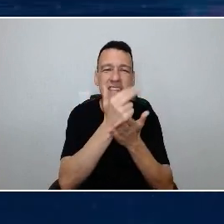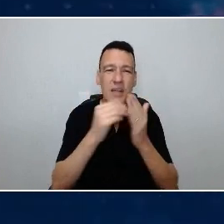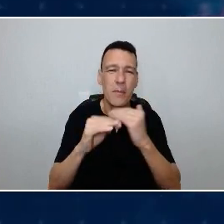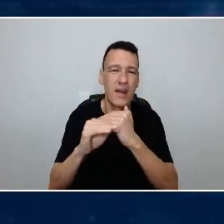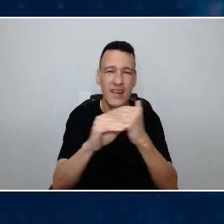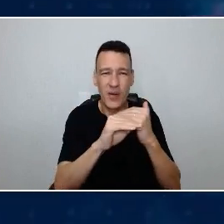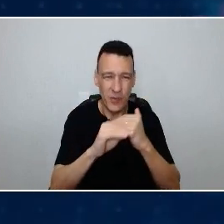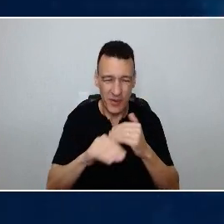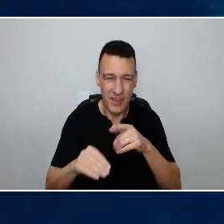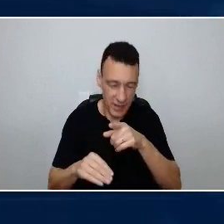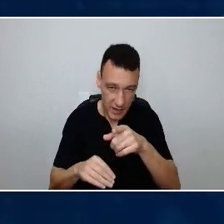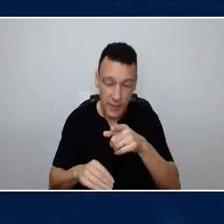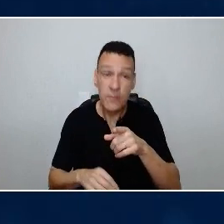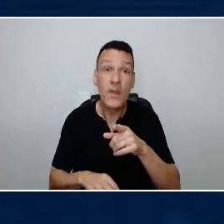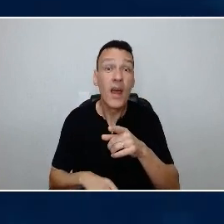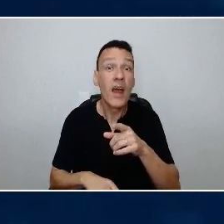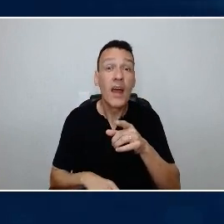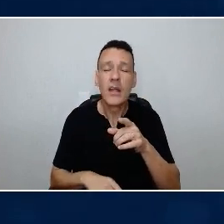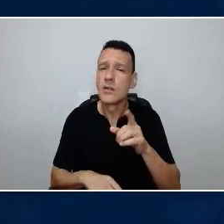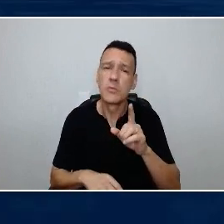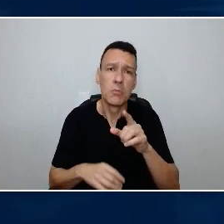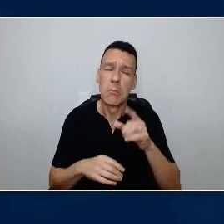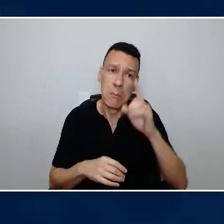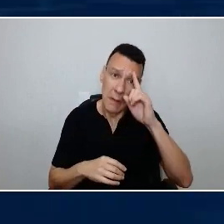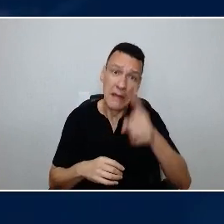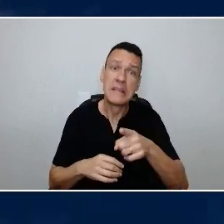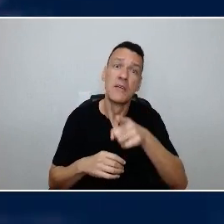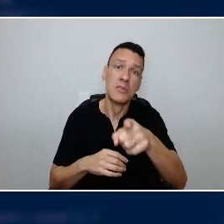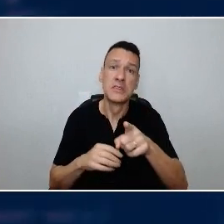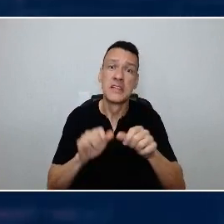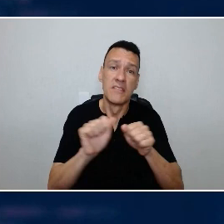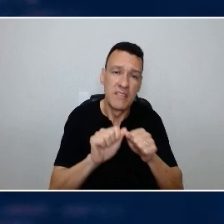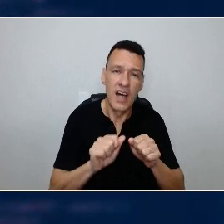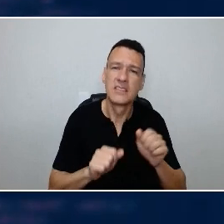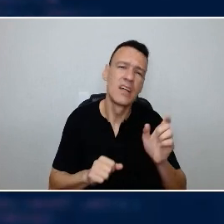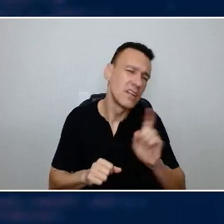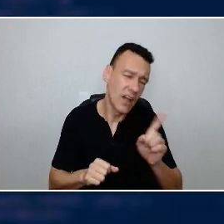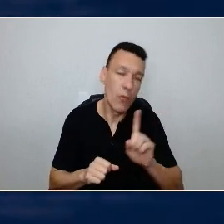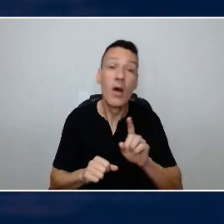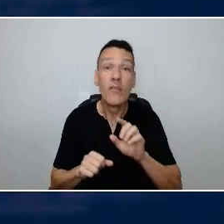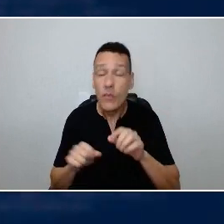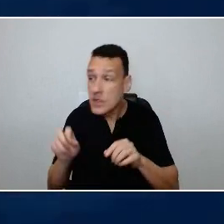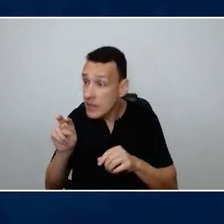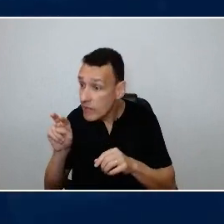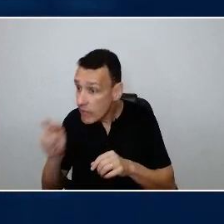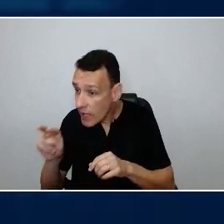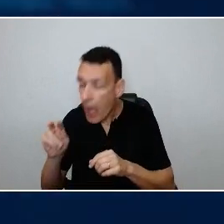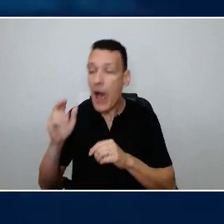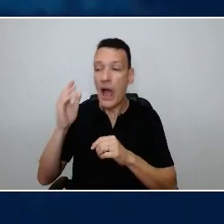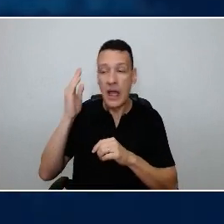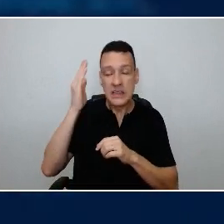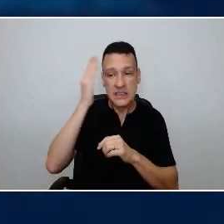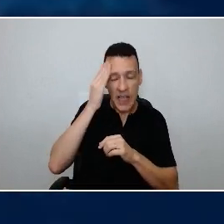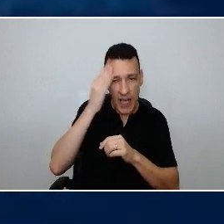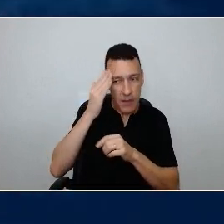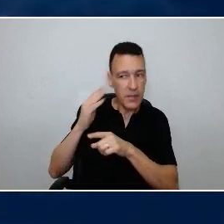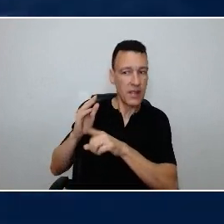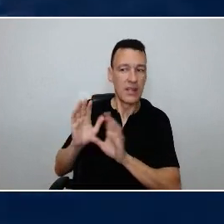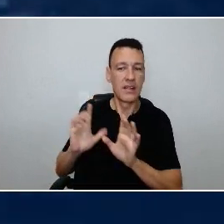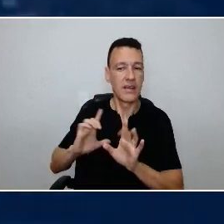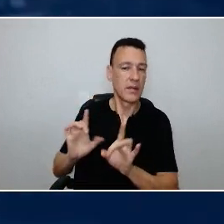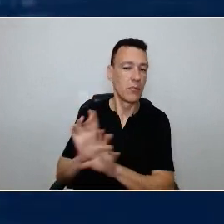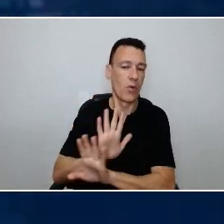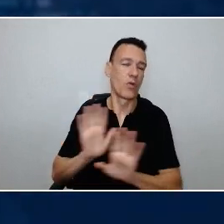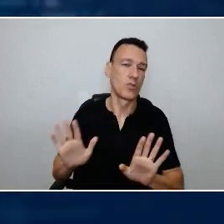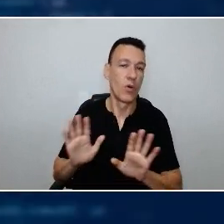ver um você conseguir identificá-lo né ou saber evitá-lo também é bem importante então basicamente o